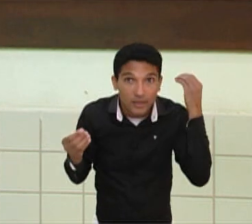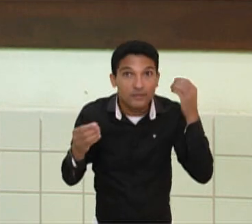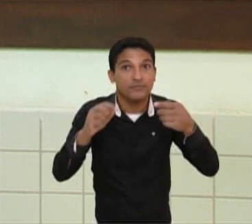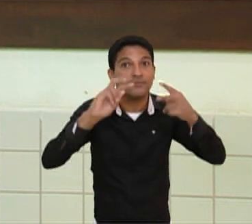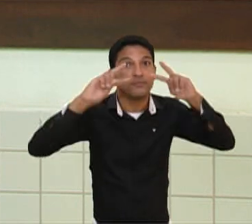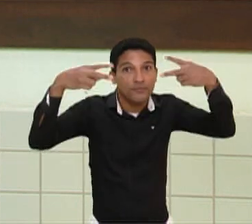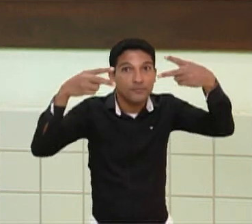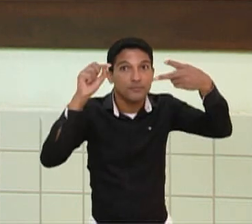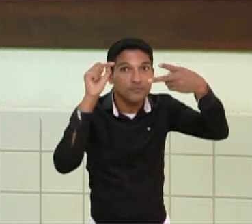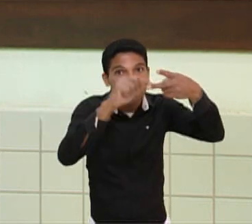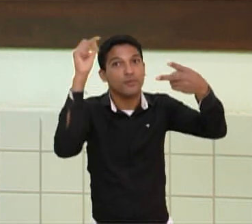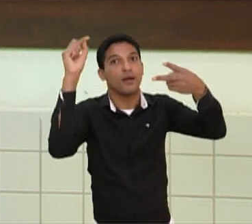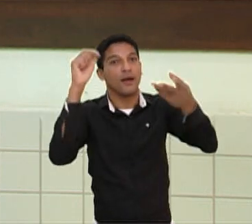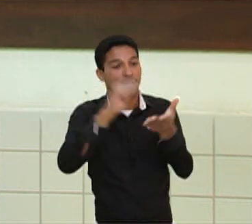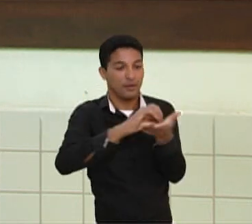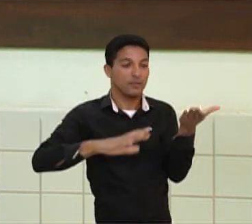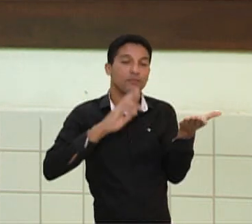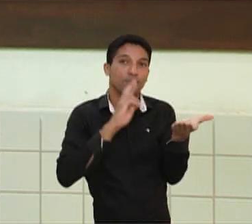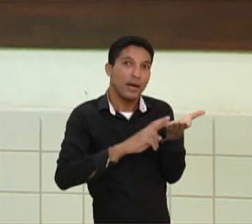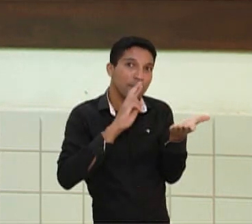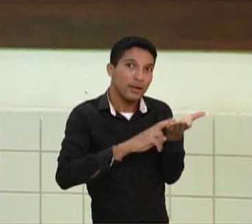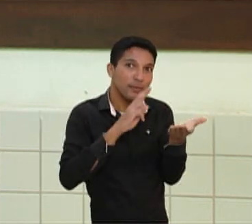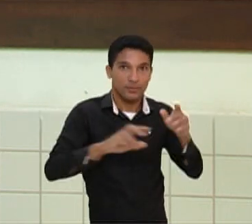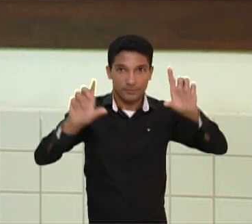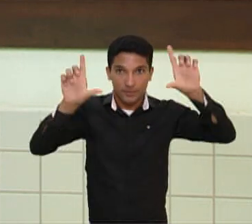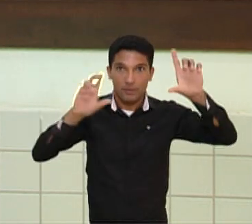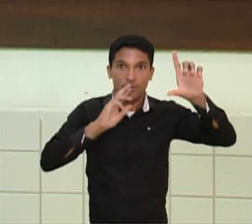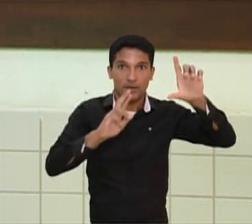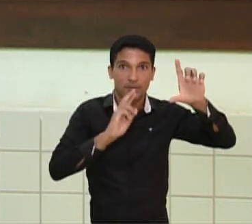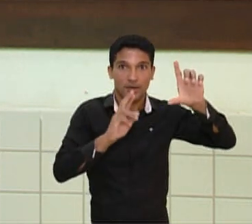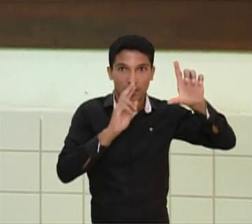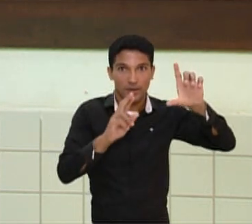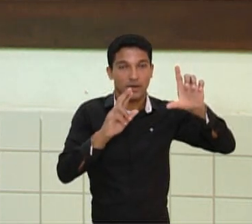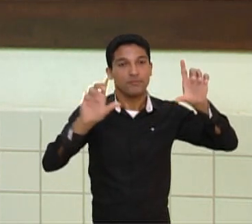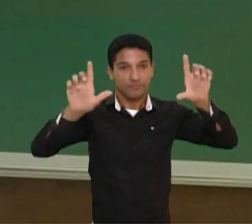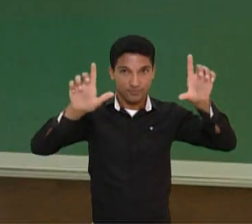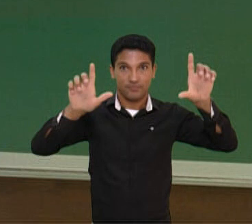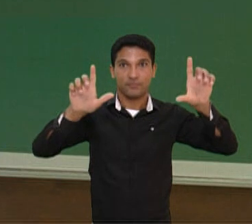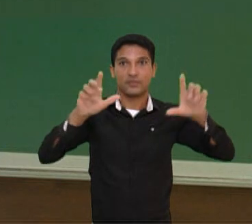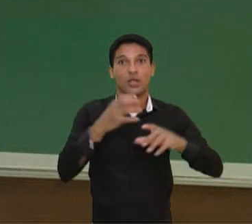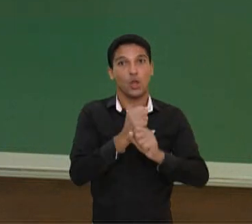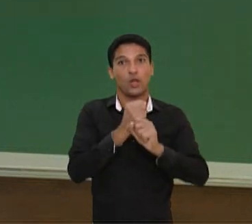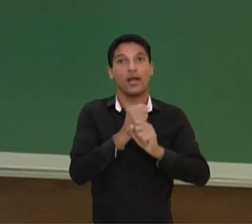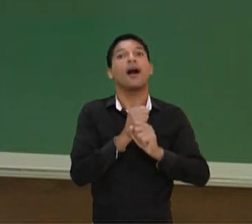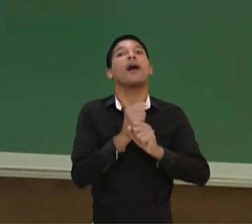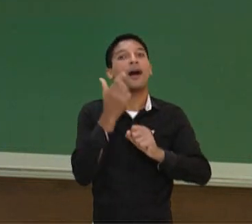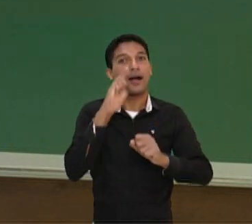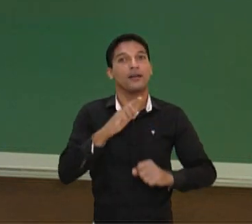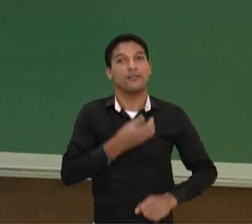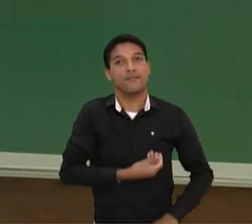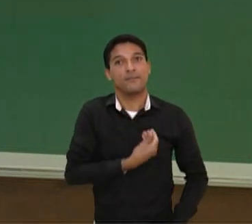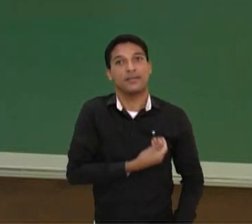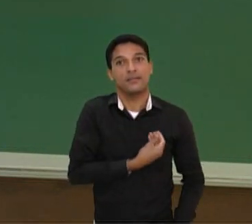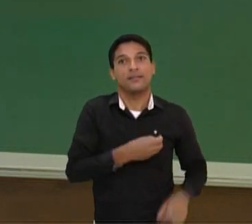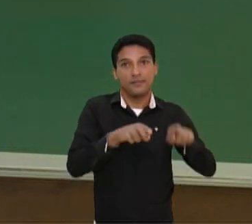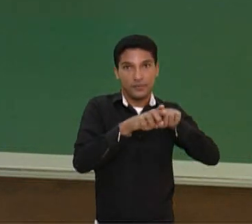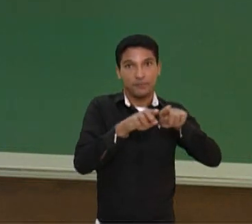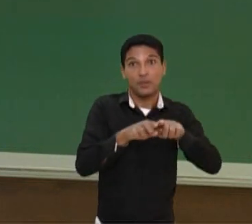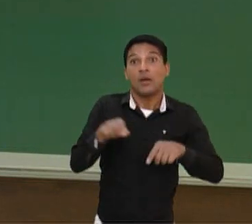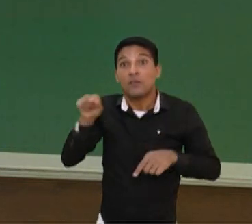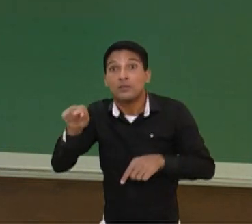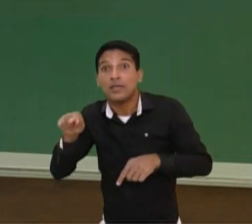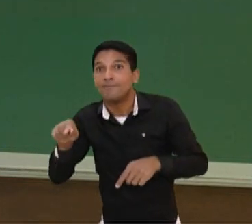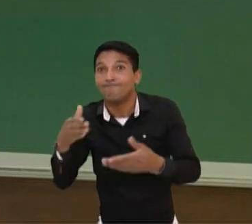que você tenha garantido a sua presença e também a sua nota, certo? Já você que não tem acesso ao Google Classroom e está acompanhando pela televisão,